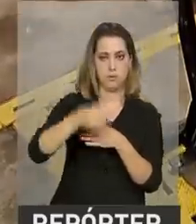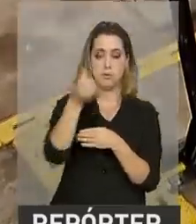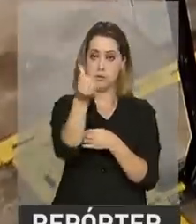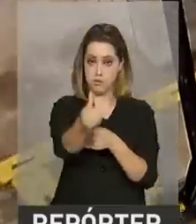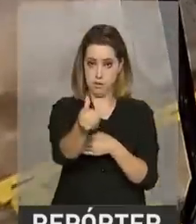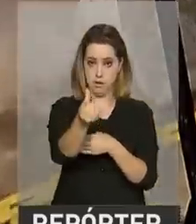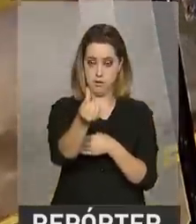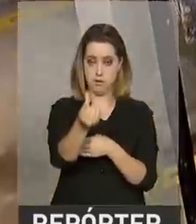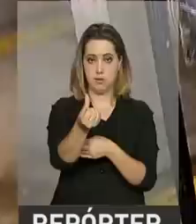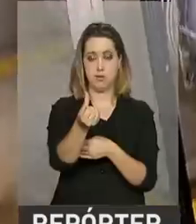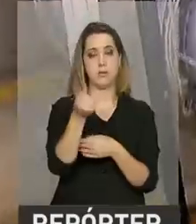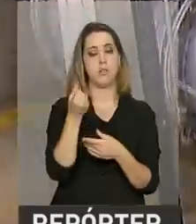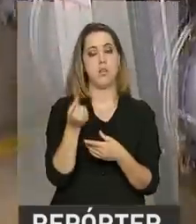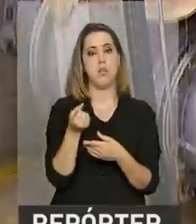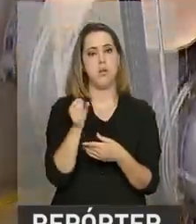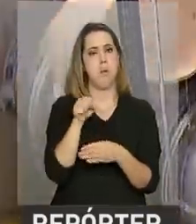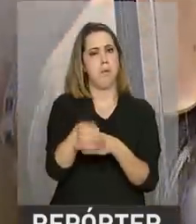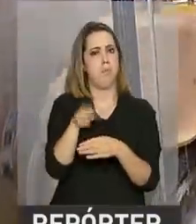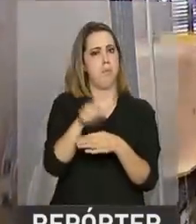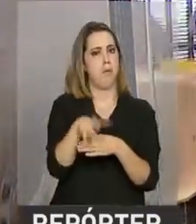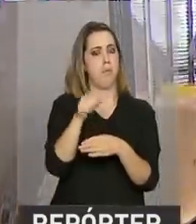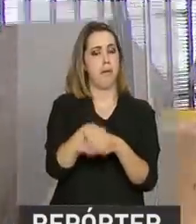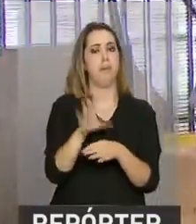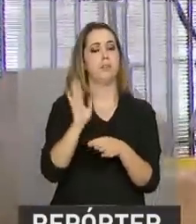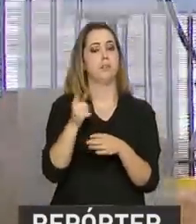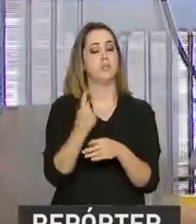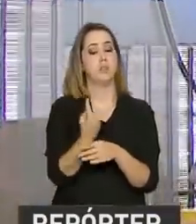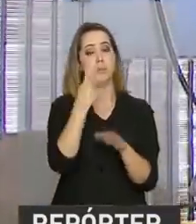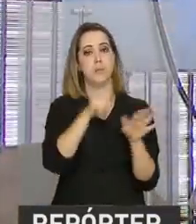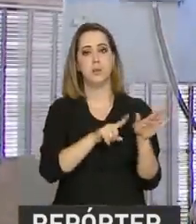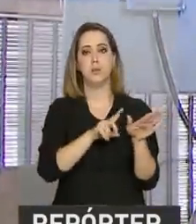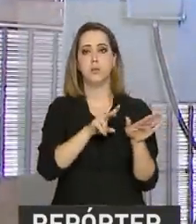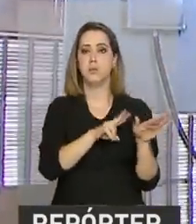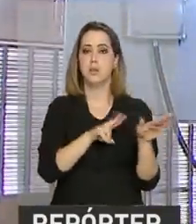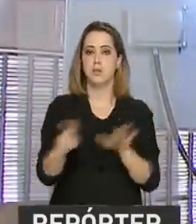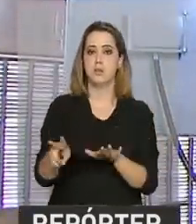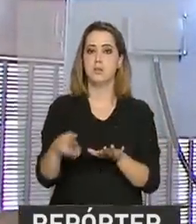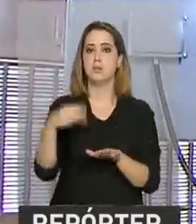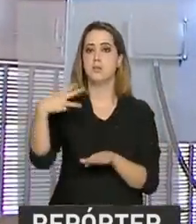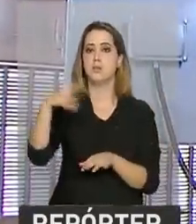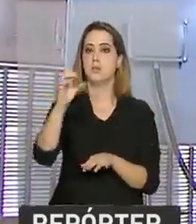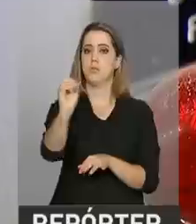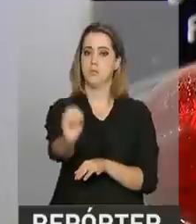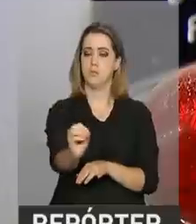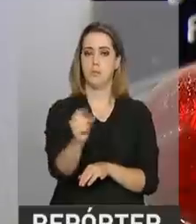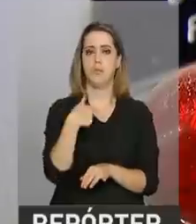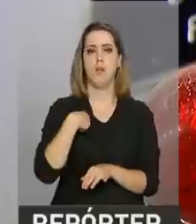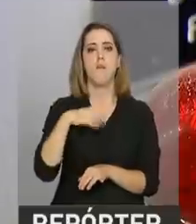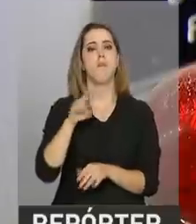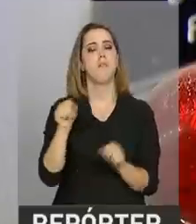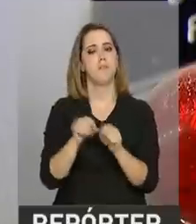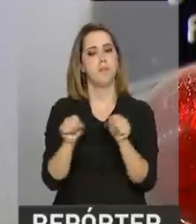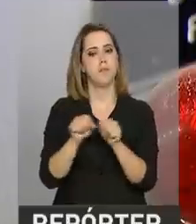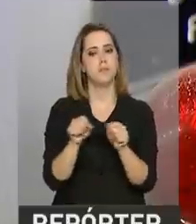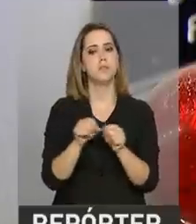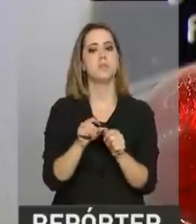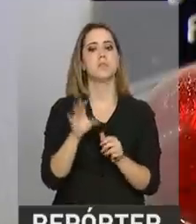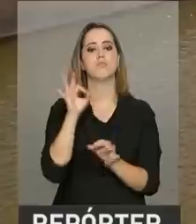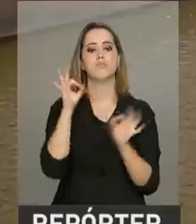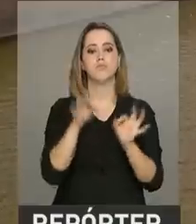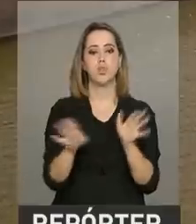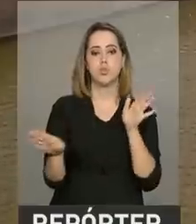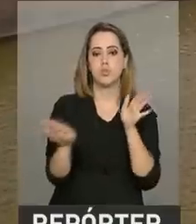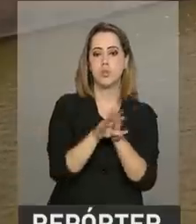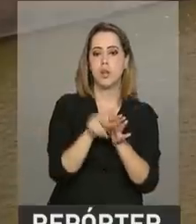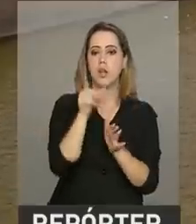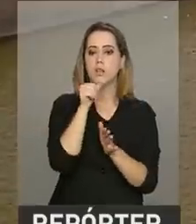6. Nós estaremos, já na primeira semana de março, fazendo tão sonhada chegada